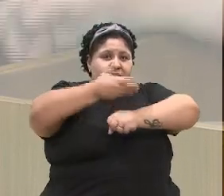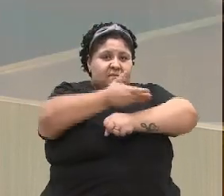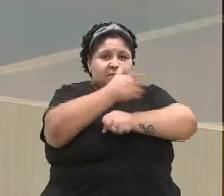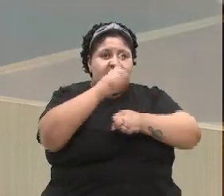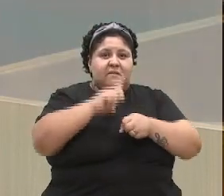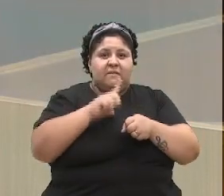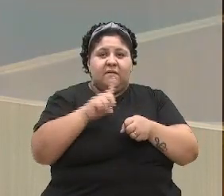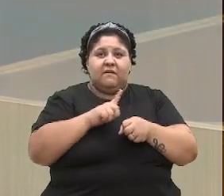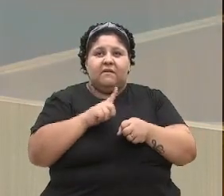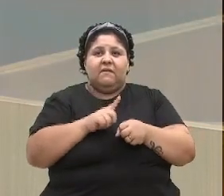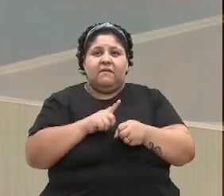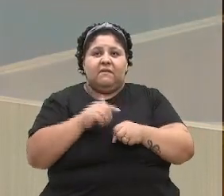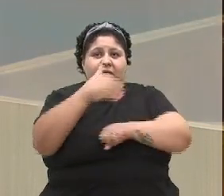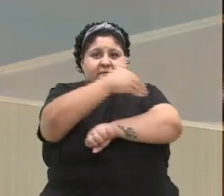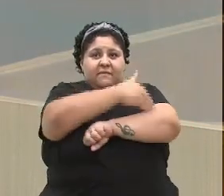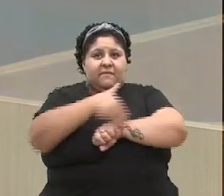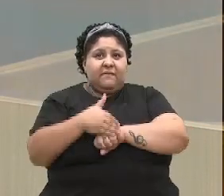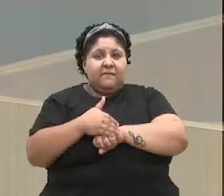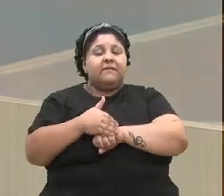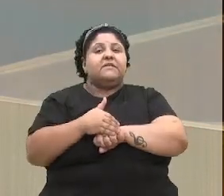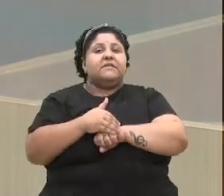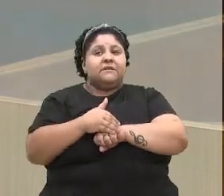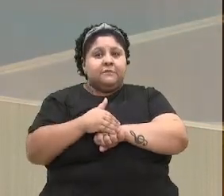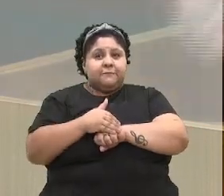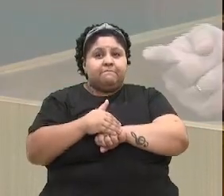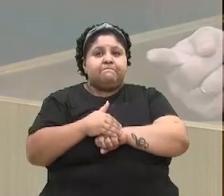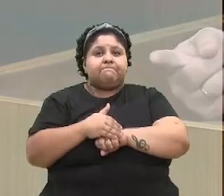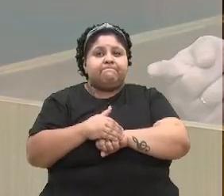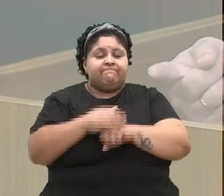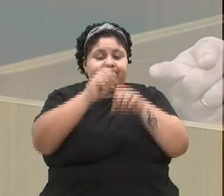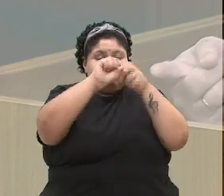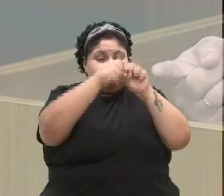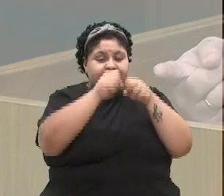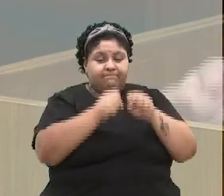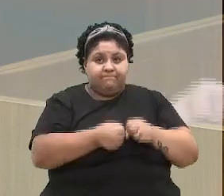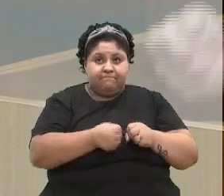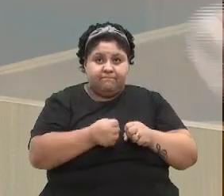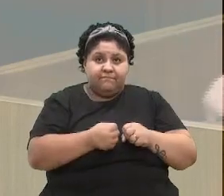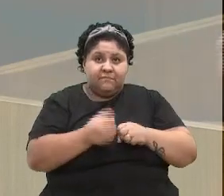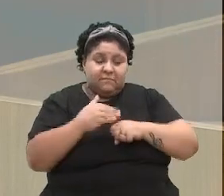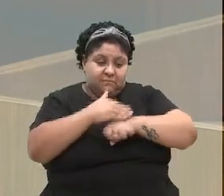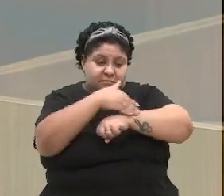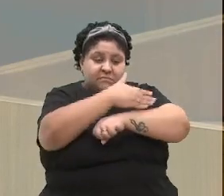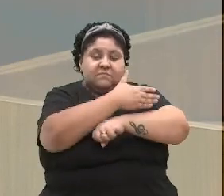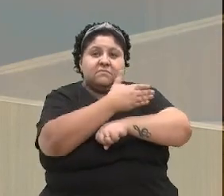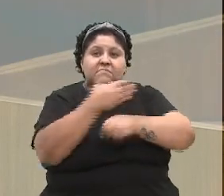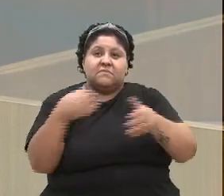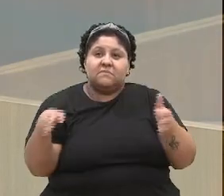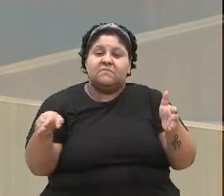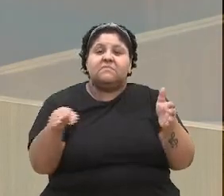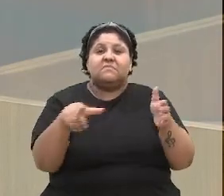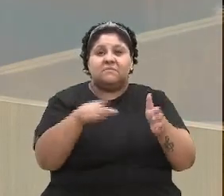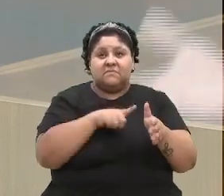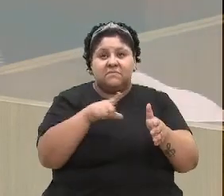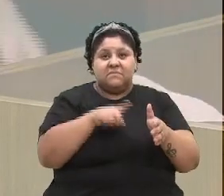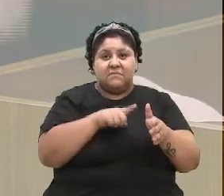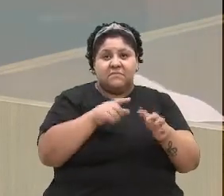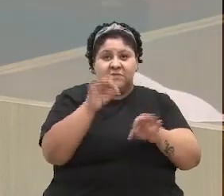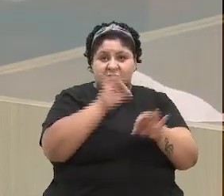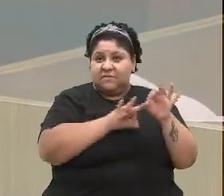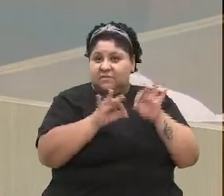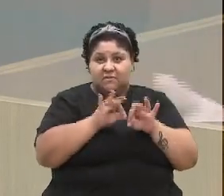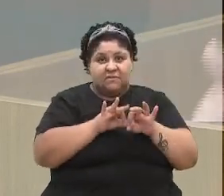imposto para aquelas vias que assim sim estão destruídas pelo paralelepípedo, elas tivessem a recapagem e não vão